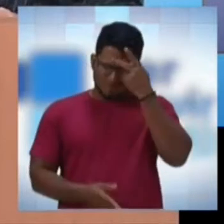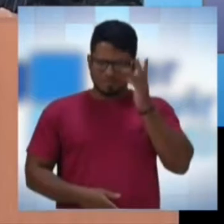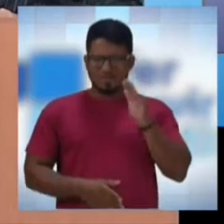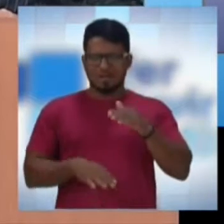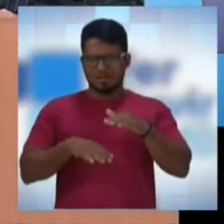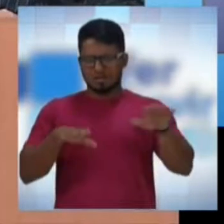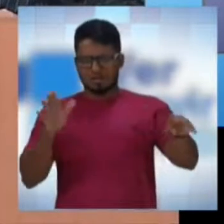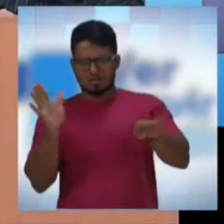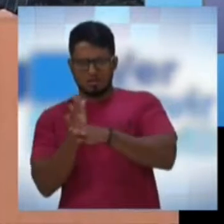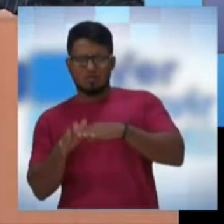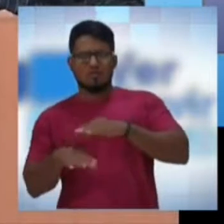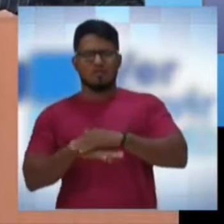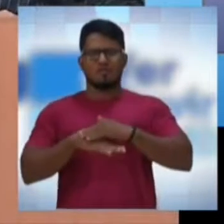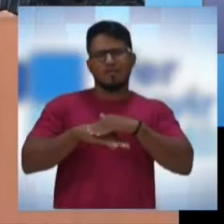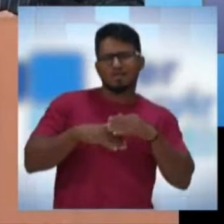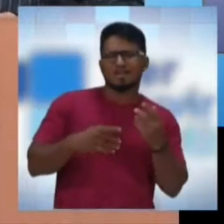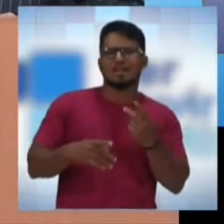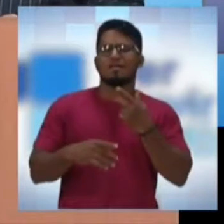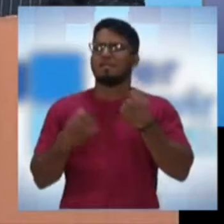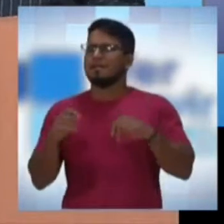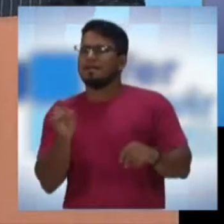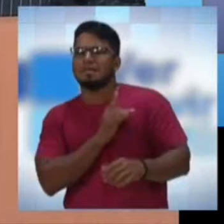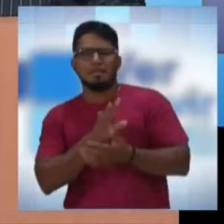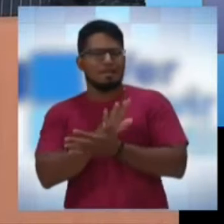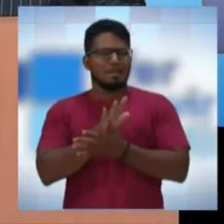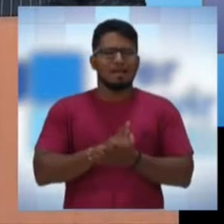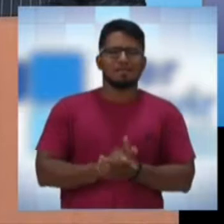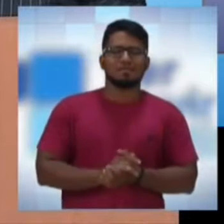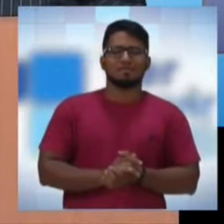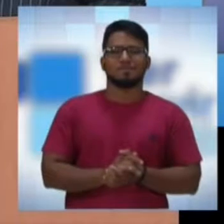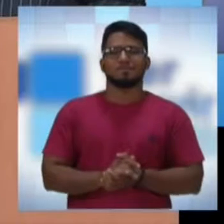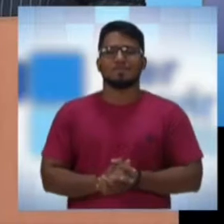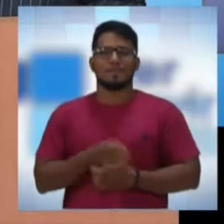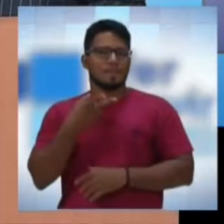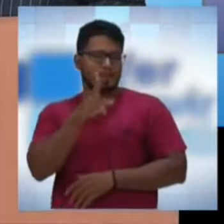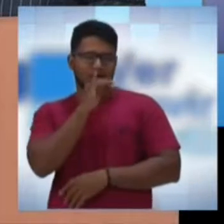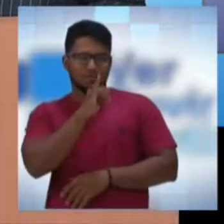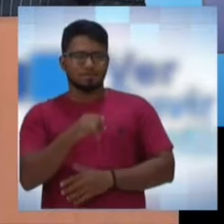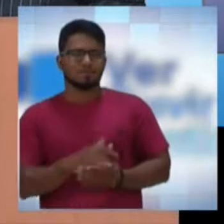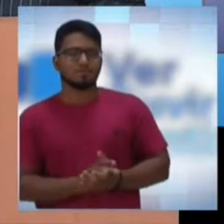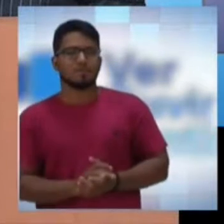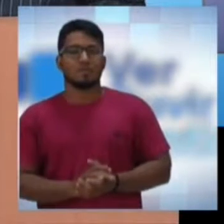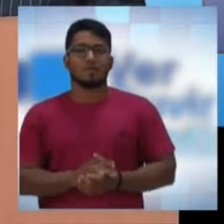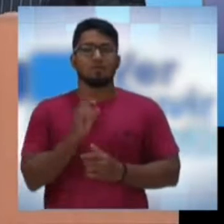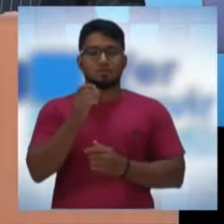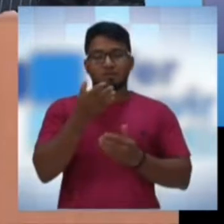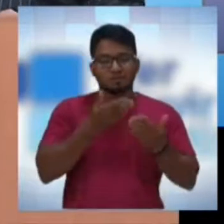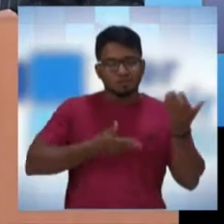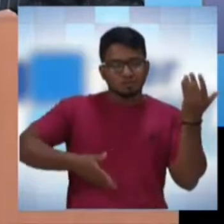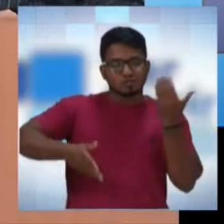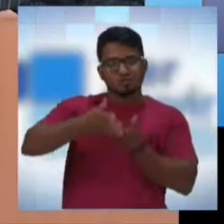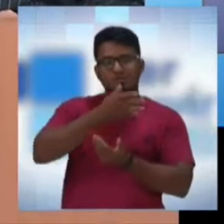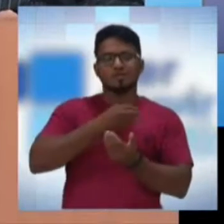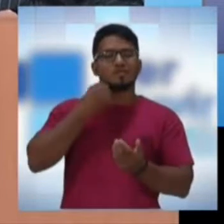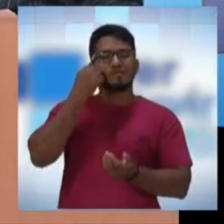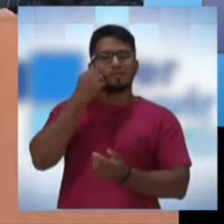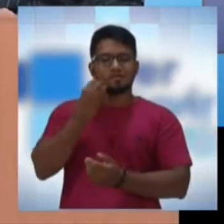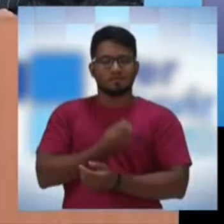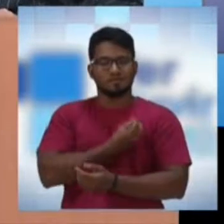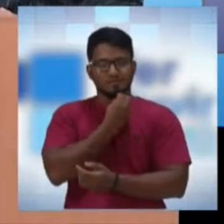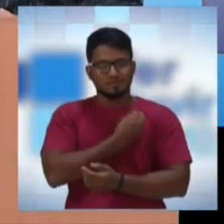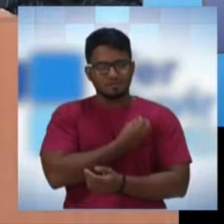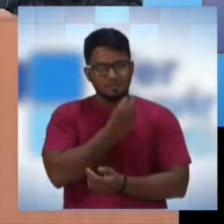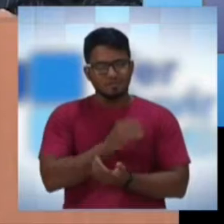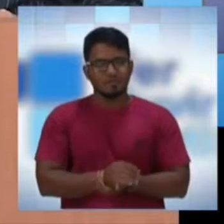que já foram conversando comigo, que eu não precisava ter medo, essas coisas. E eu sempre digo, eu sempre defendo que a troca de experiência,